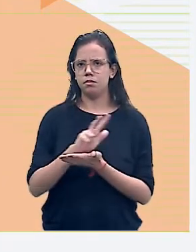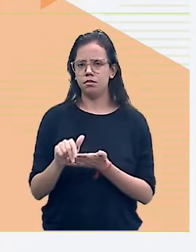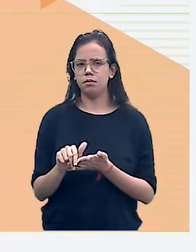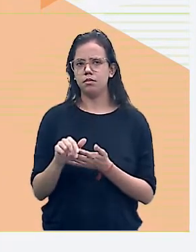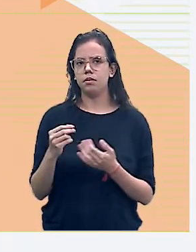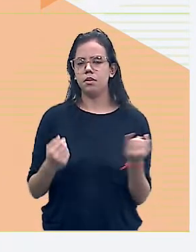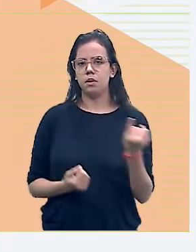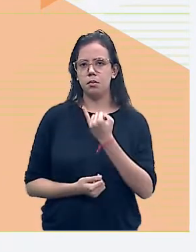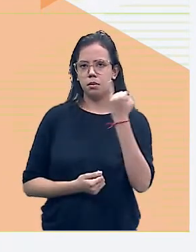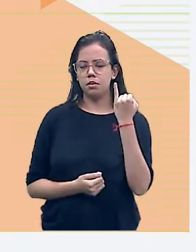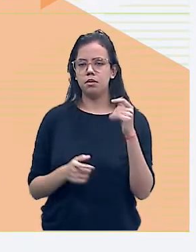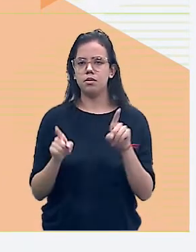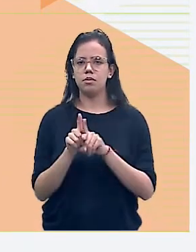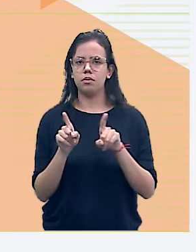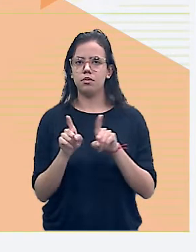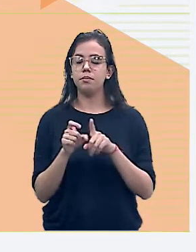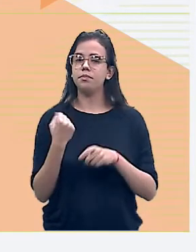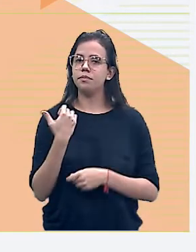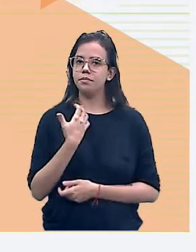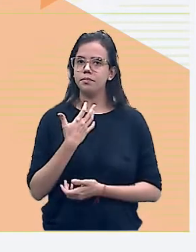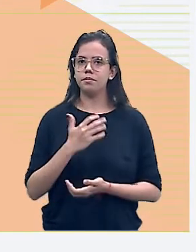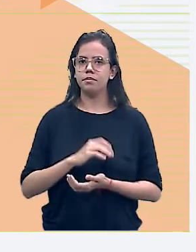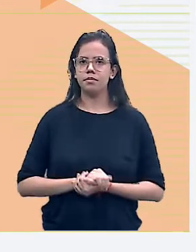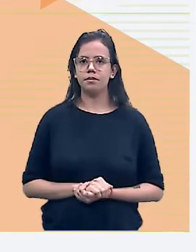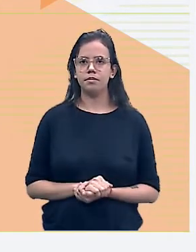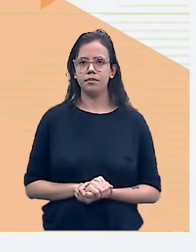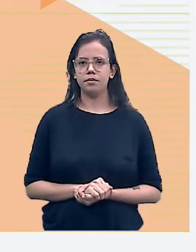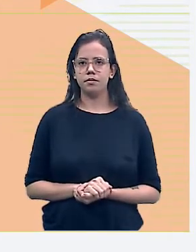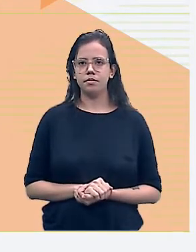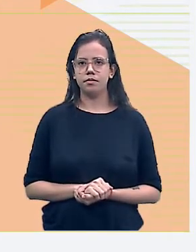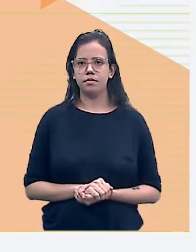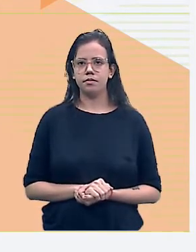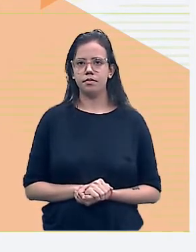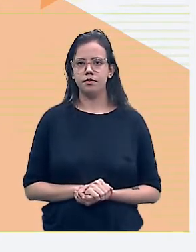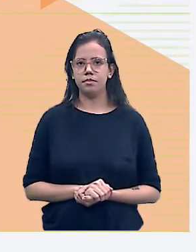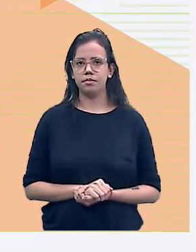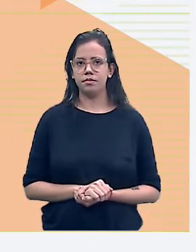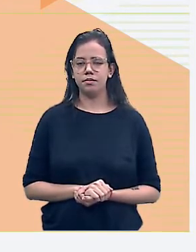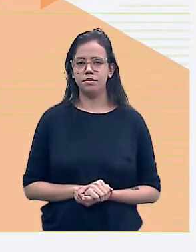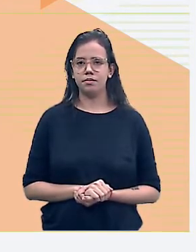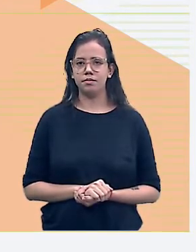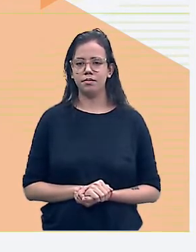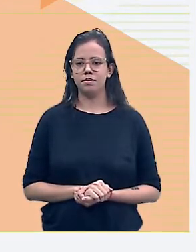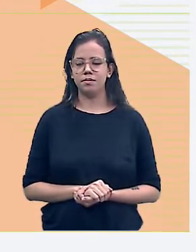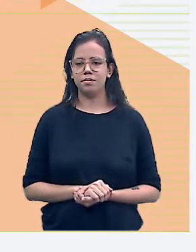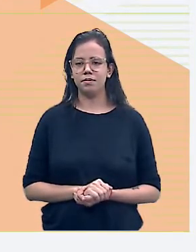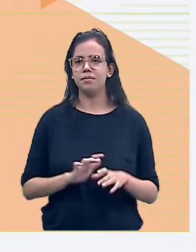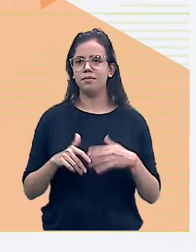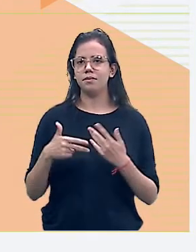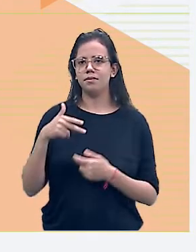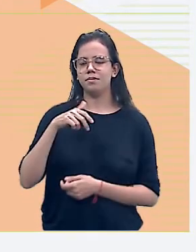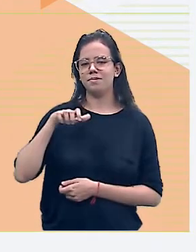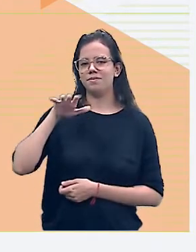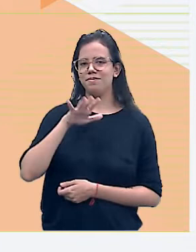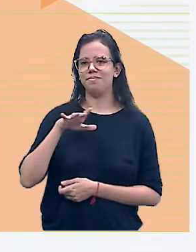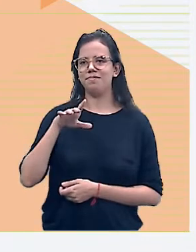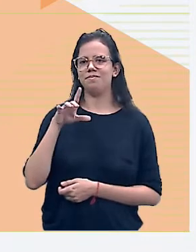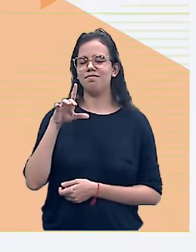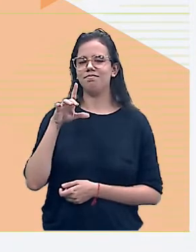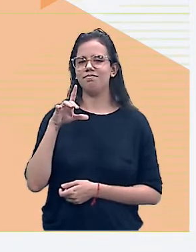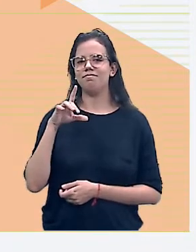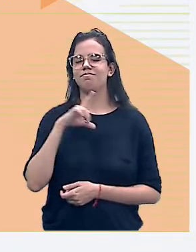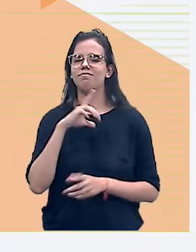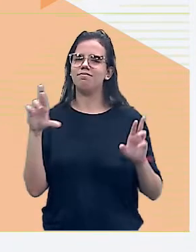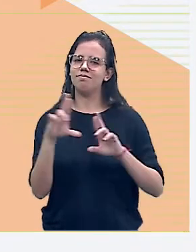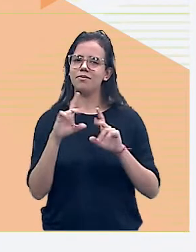pertinentes legítimos e produtivos certo é a questão que já que perguntou então a nação está mais relacionada a sentimento de